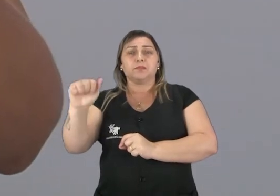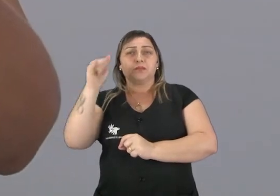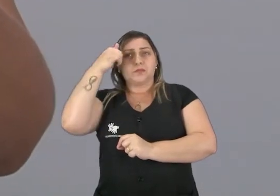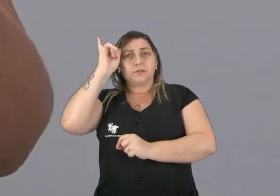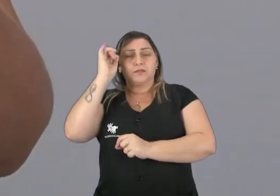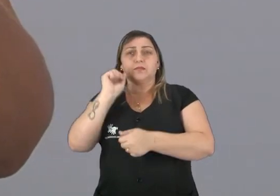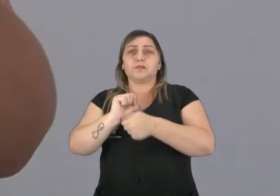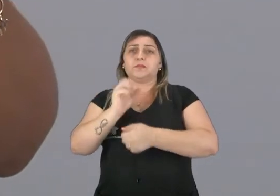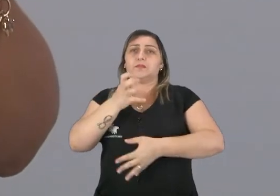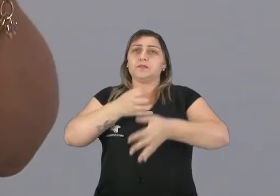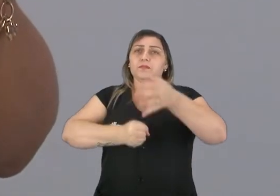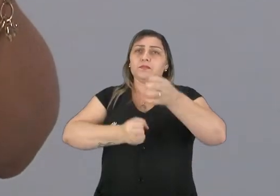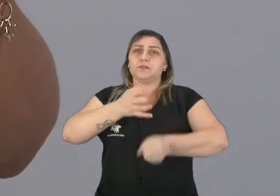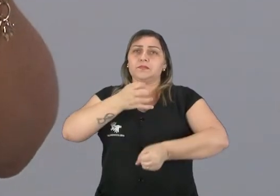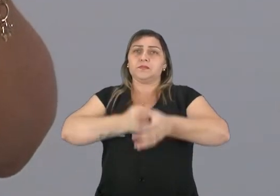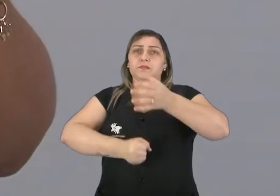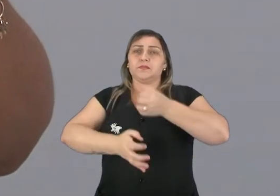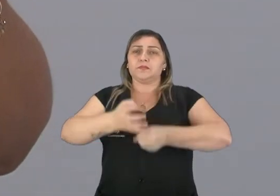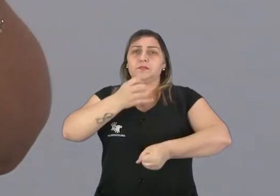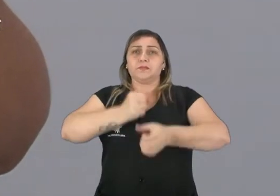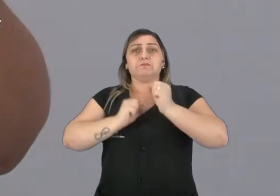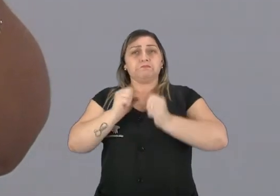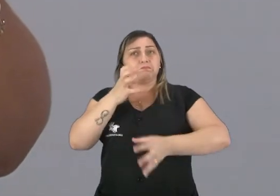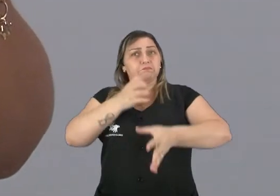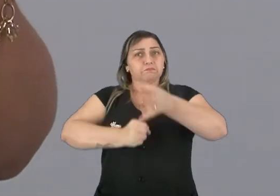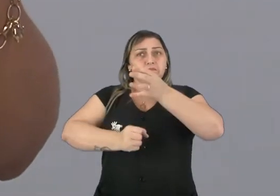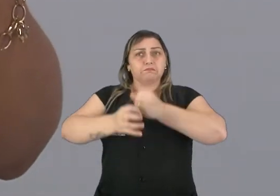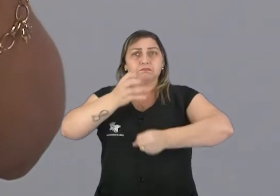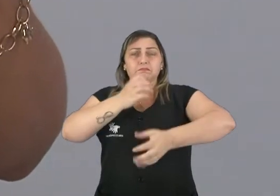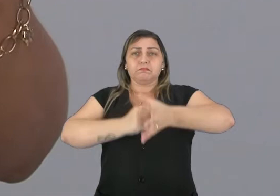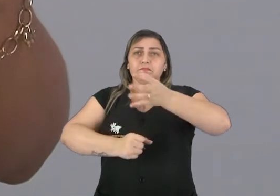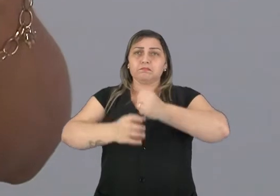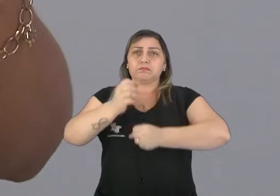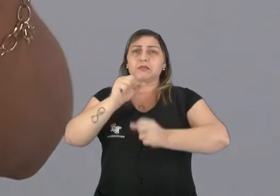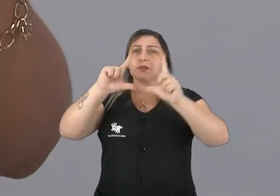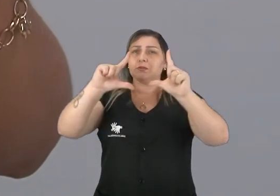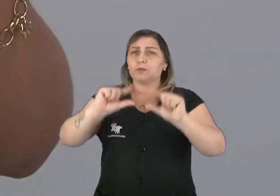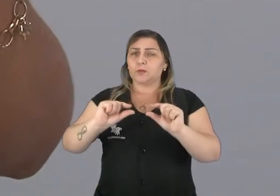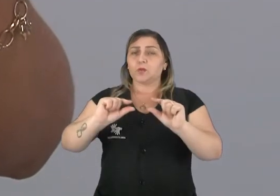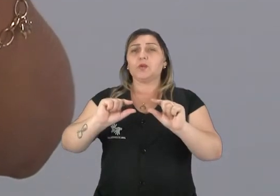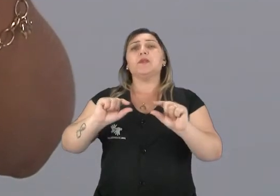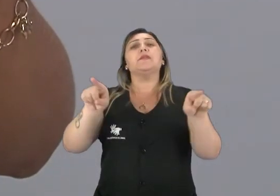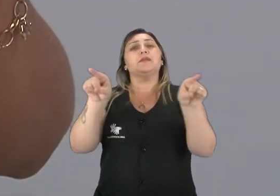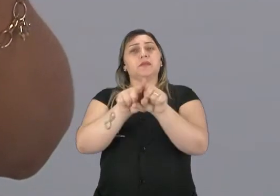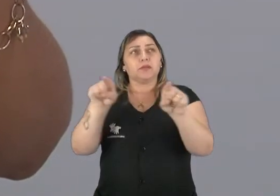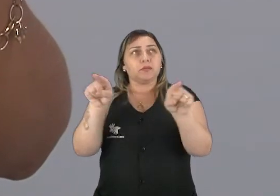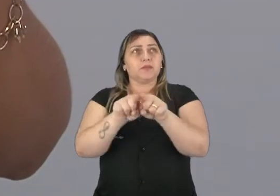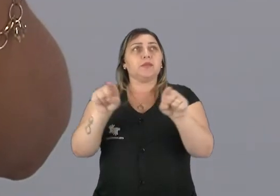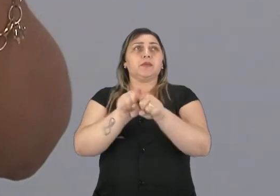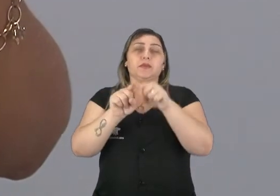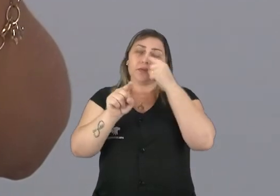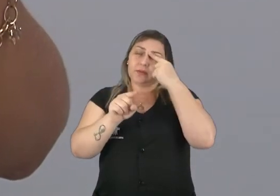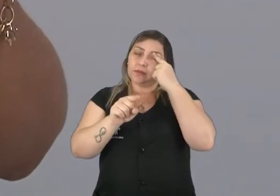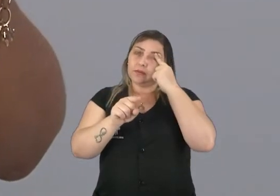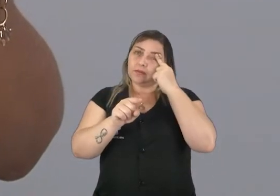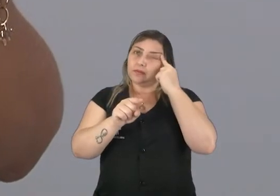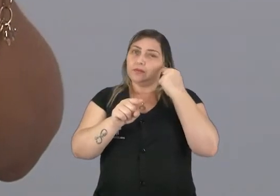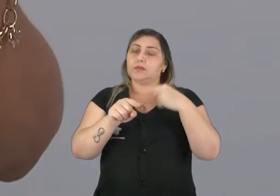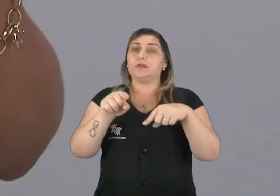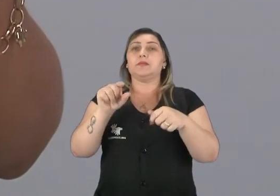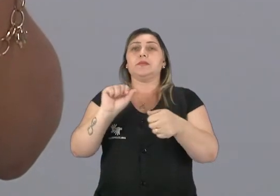é retirado, pode ser manualmente, em pequenas quantidades, ou também pode ser feito, né,